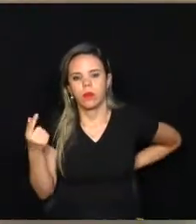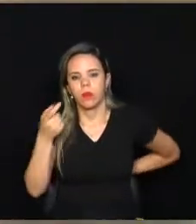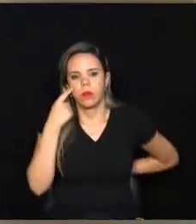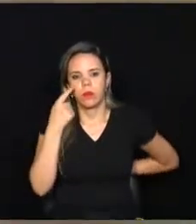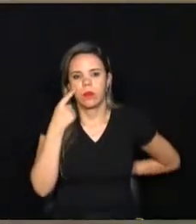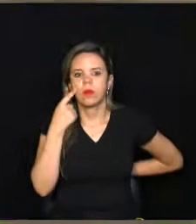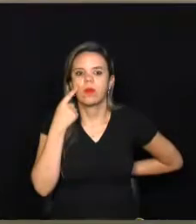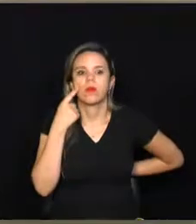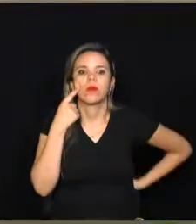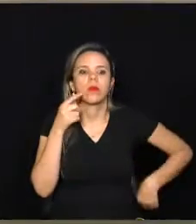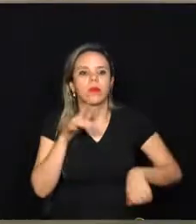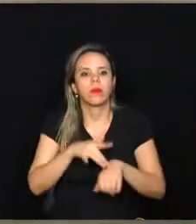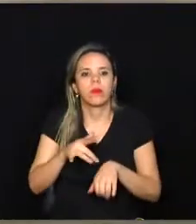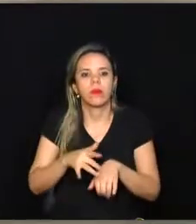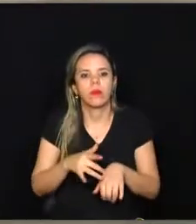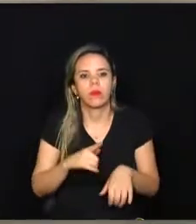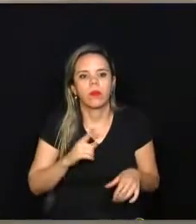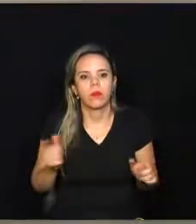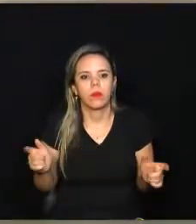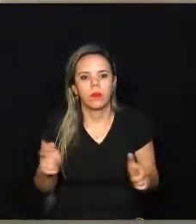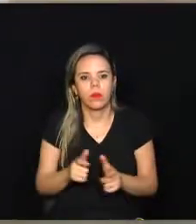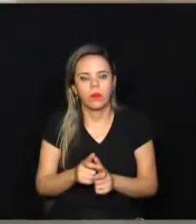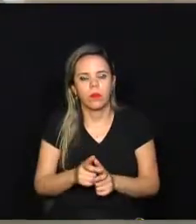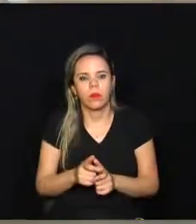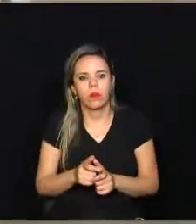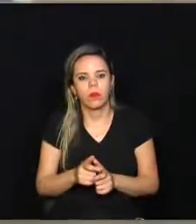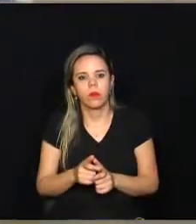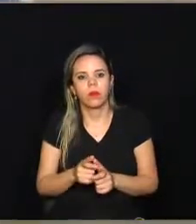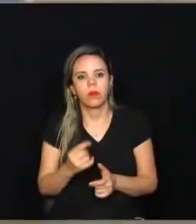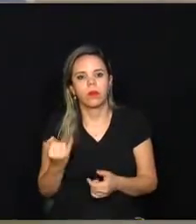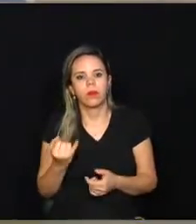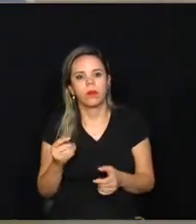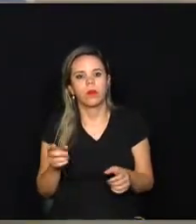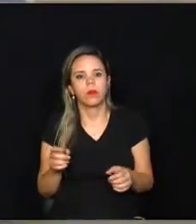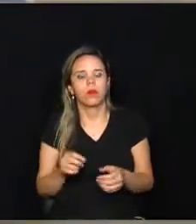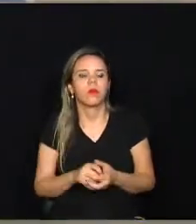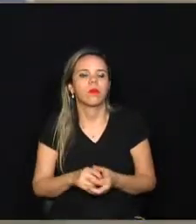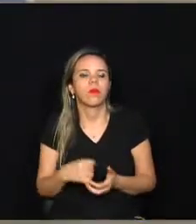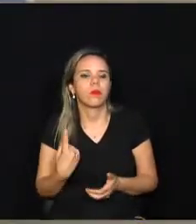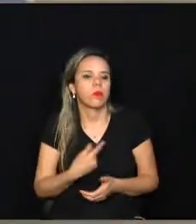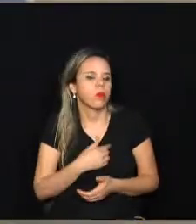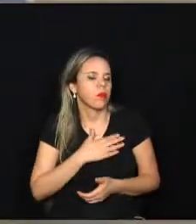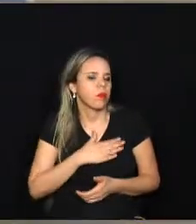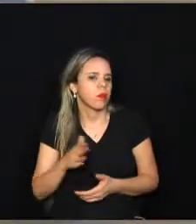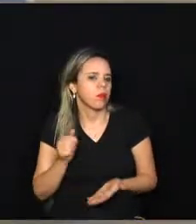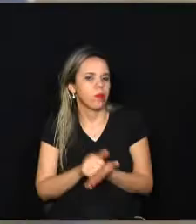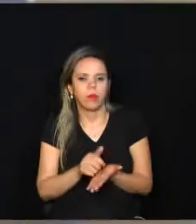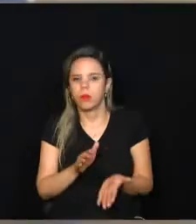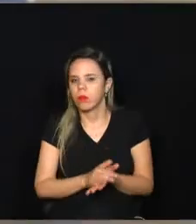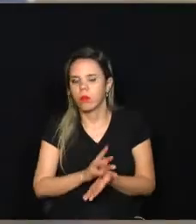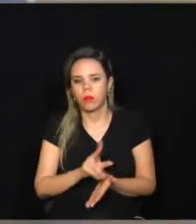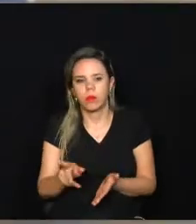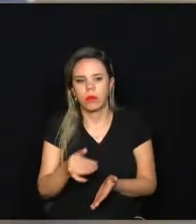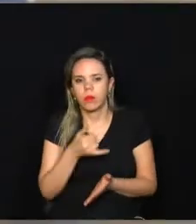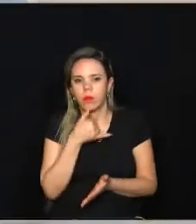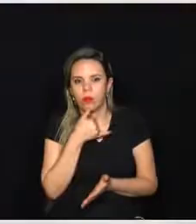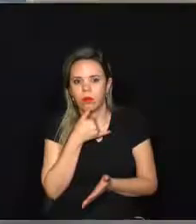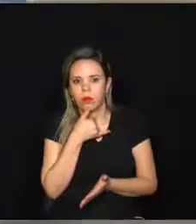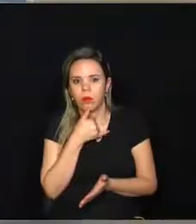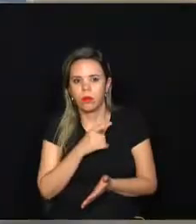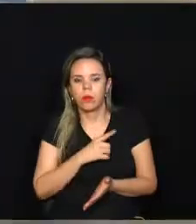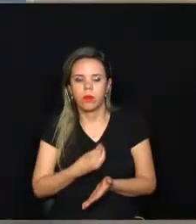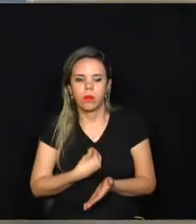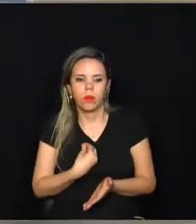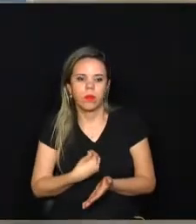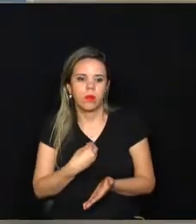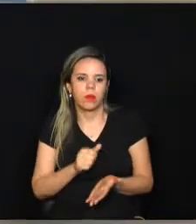absurdo. Então hoje nós temos uma redução muito representativa. A gente não gosta de aplicar multa, né? Mas infelizmente ela tem que existir. Não